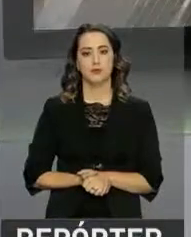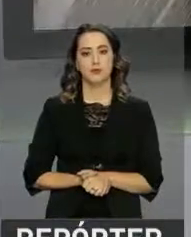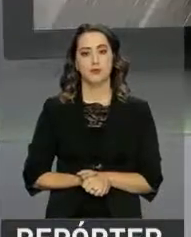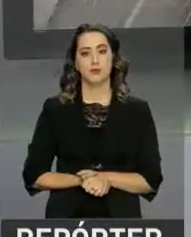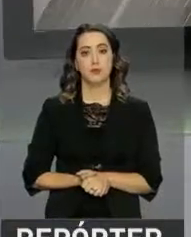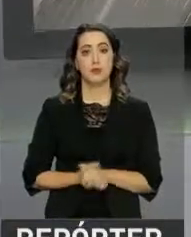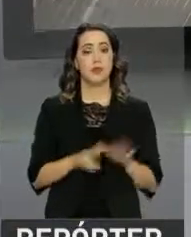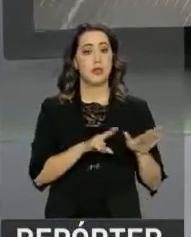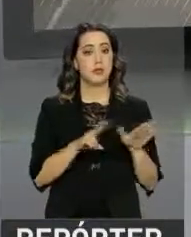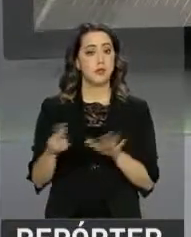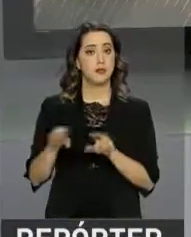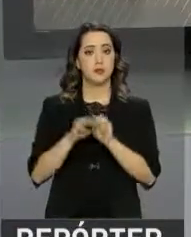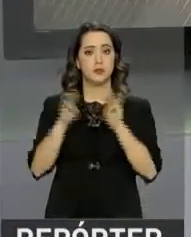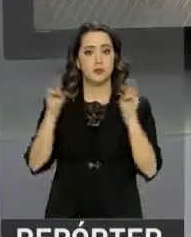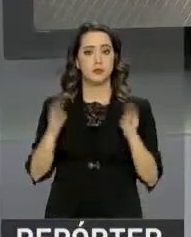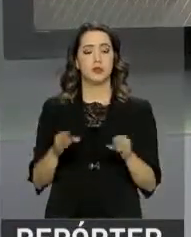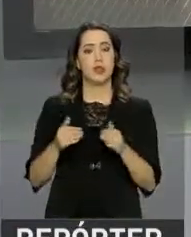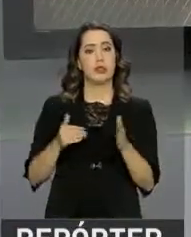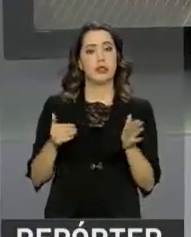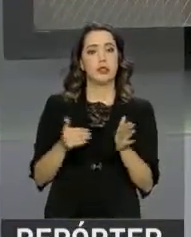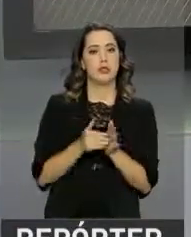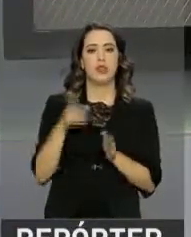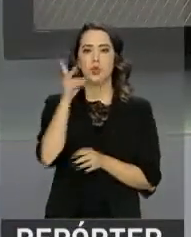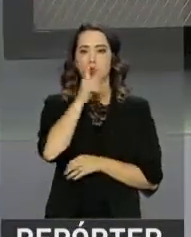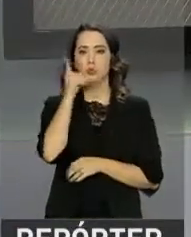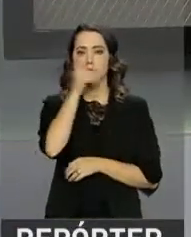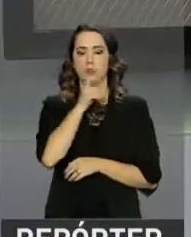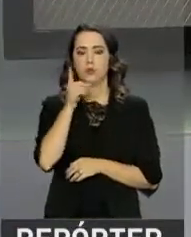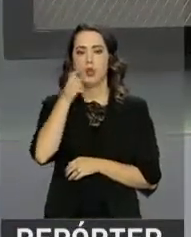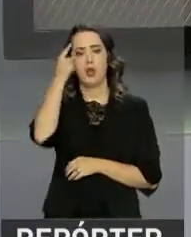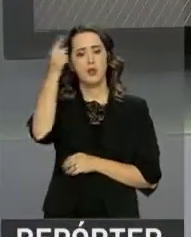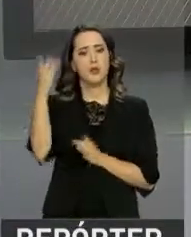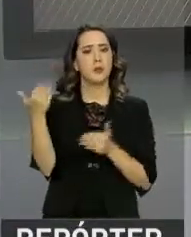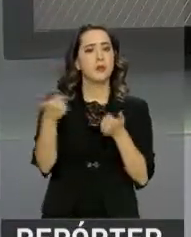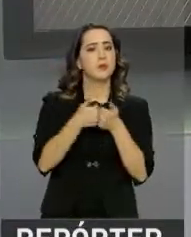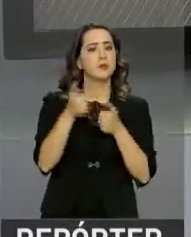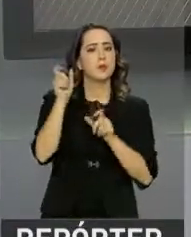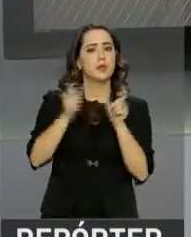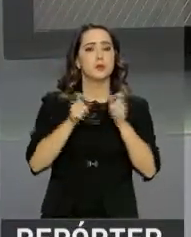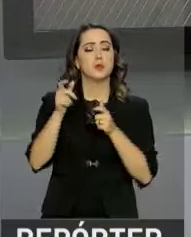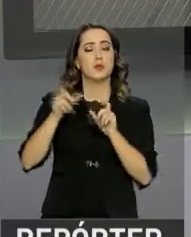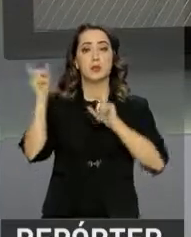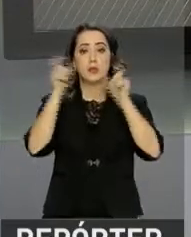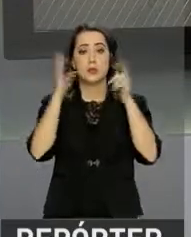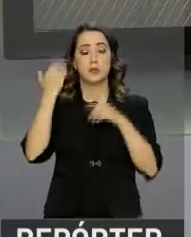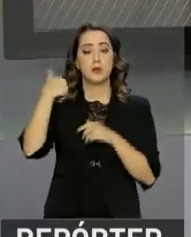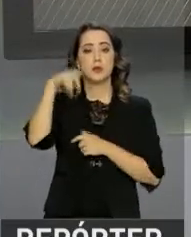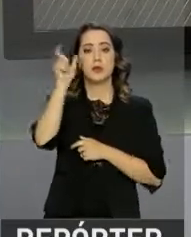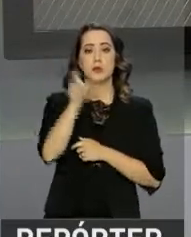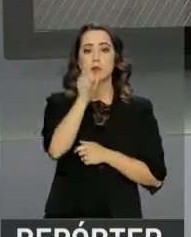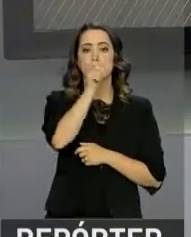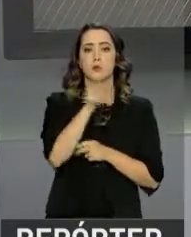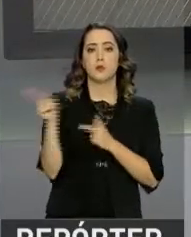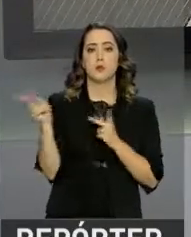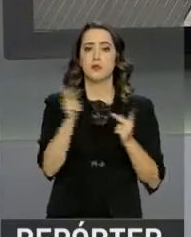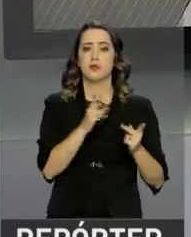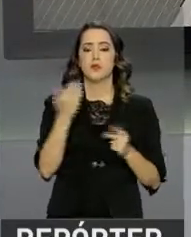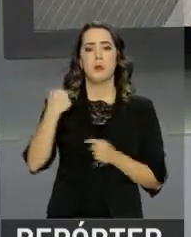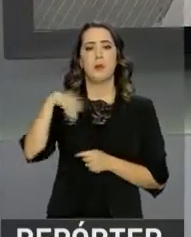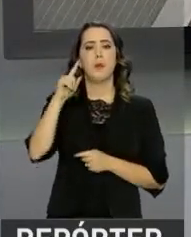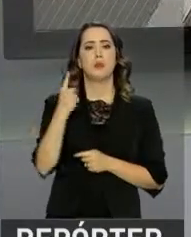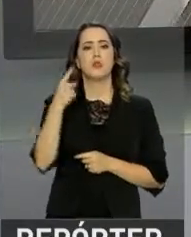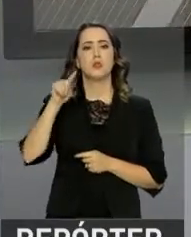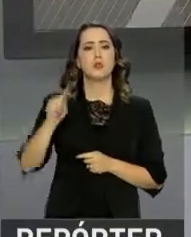A Semana dos Museus segue até domingo. A ideia é aproximar o público e atrair cada vez mais visitantes. Mais de